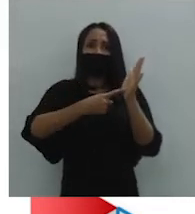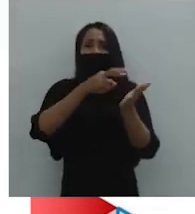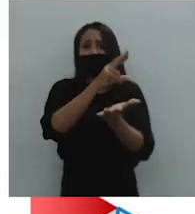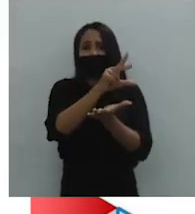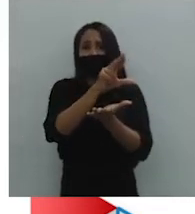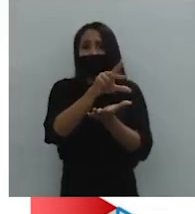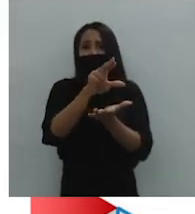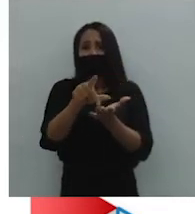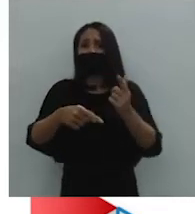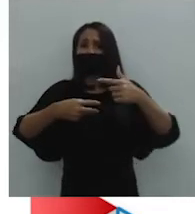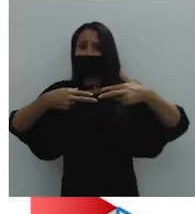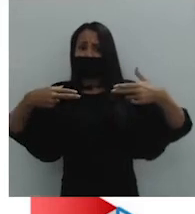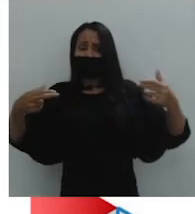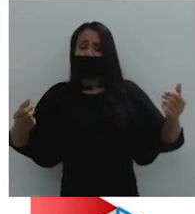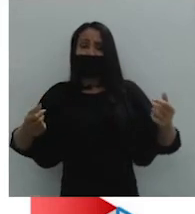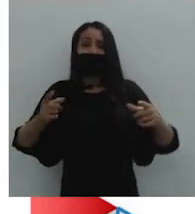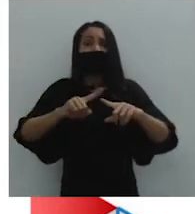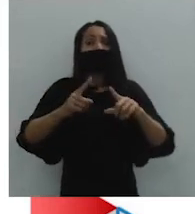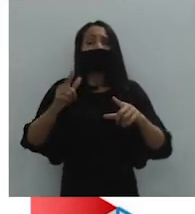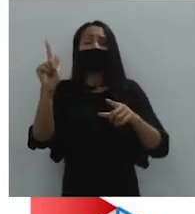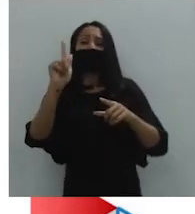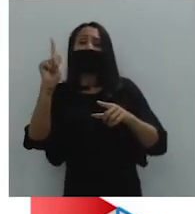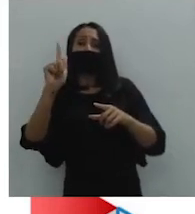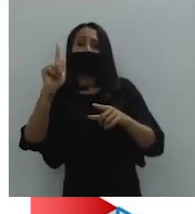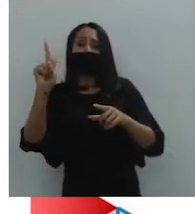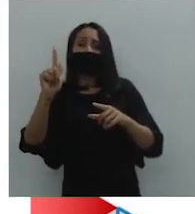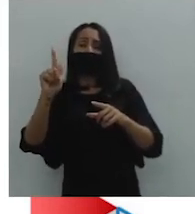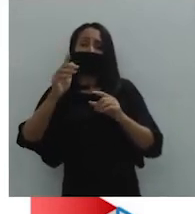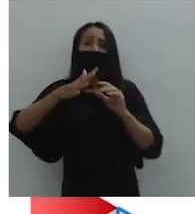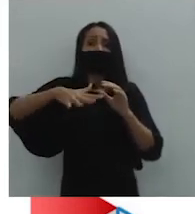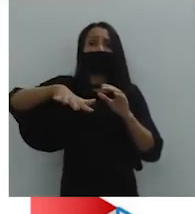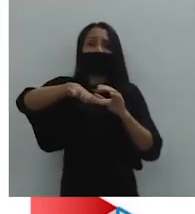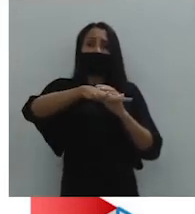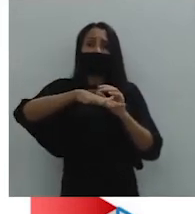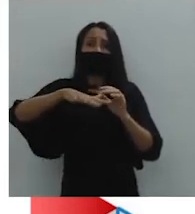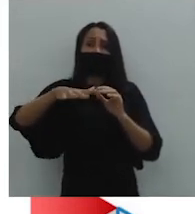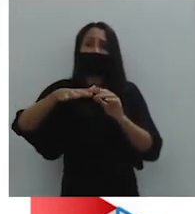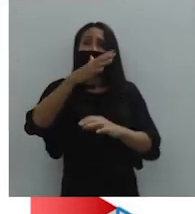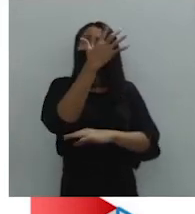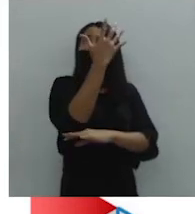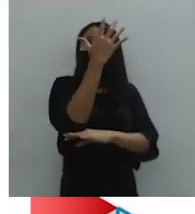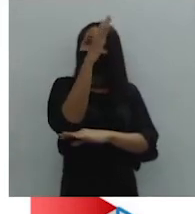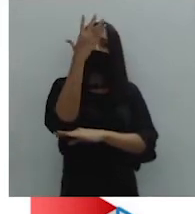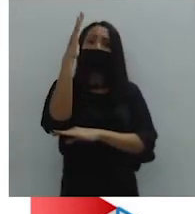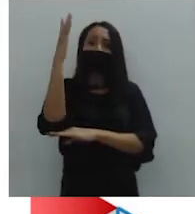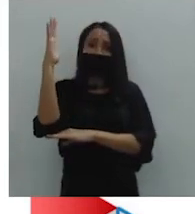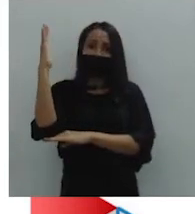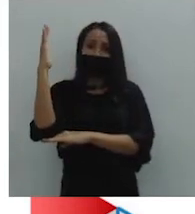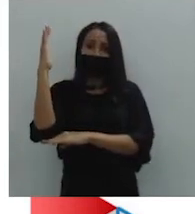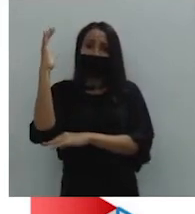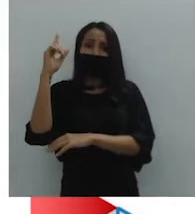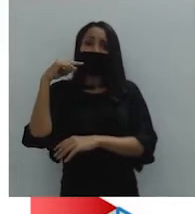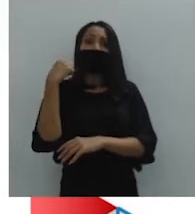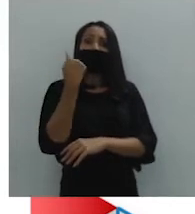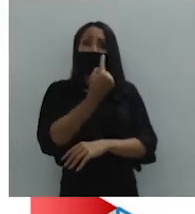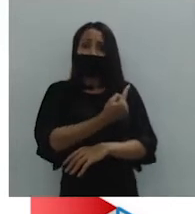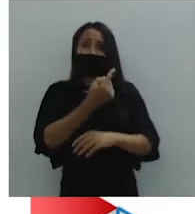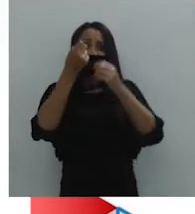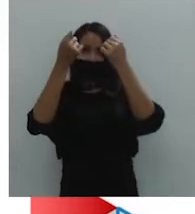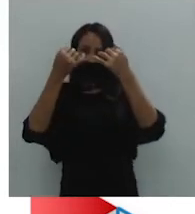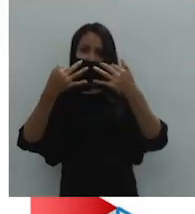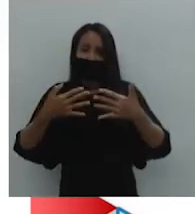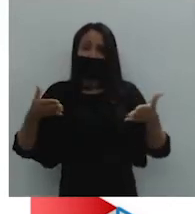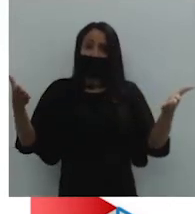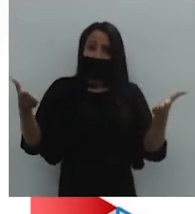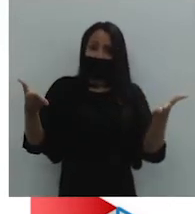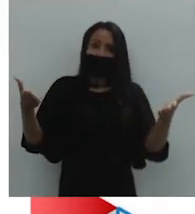para a geografia mesmo, o espaço são as paisagens, que é justamente do que nós estamos tratando agora,